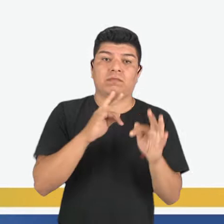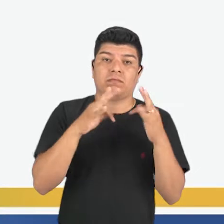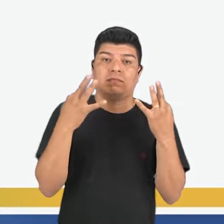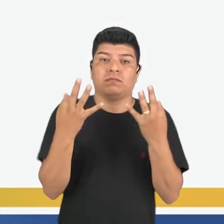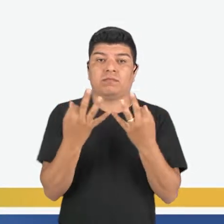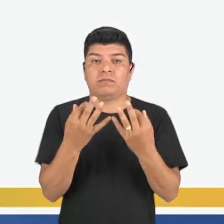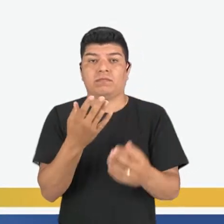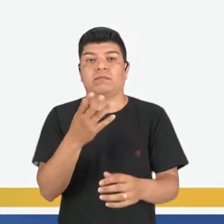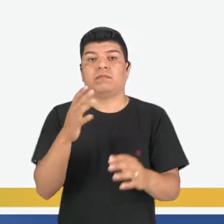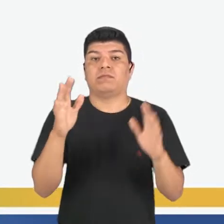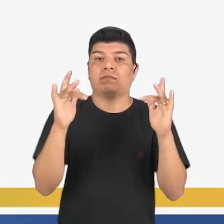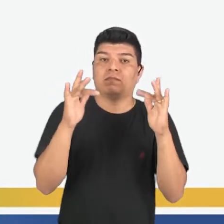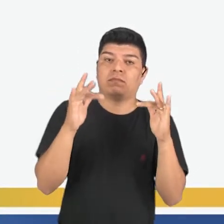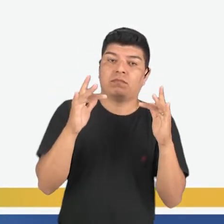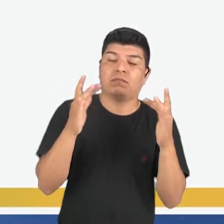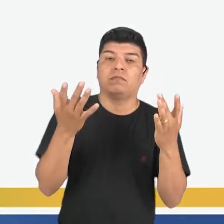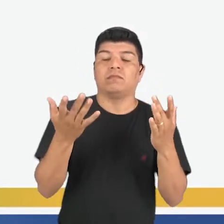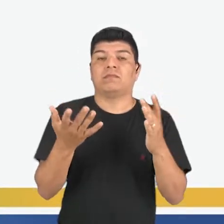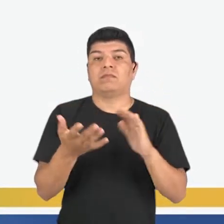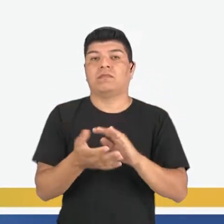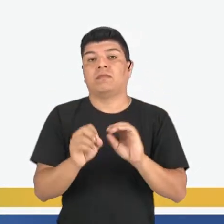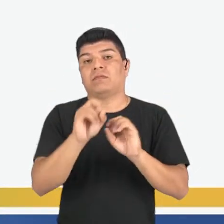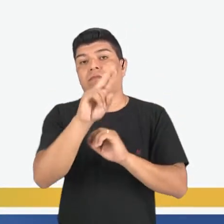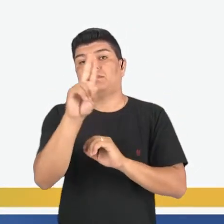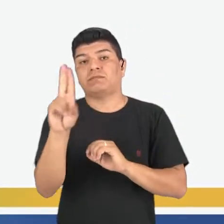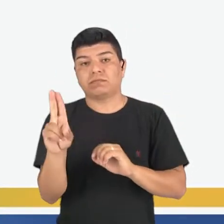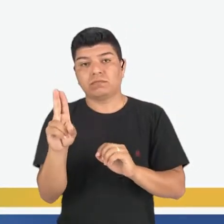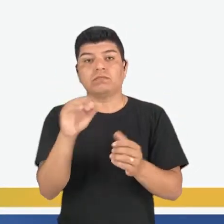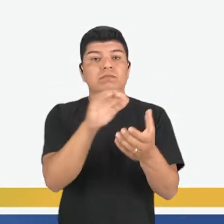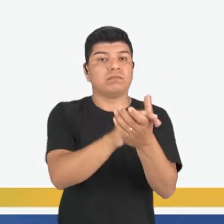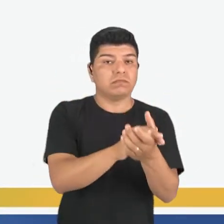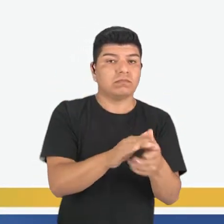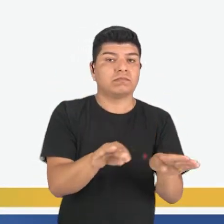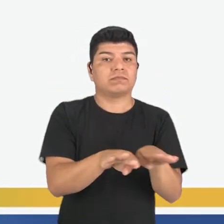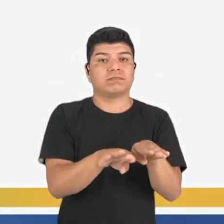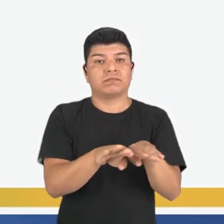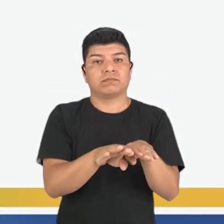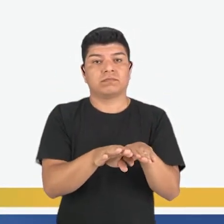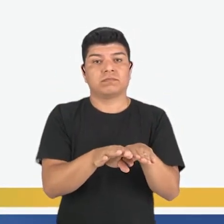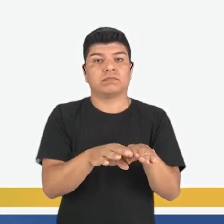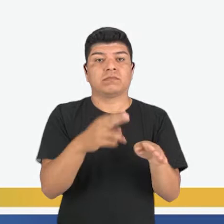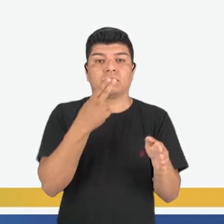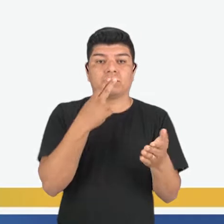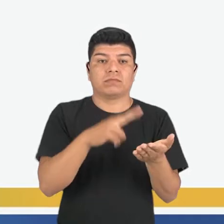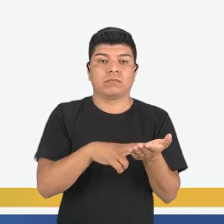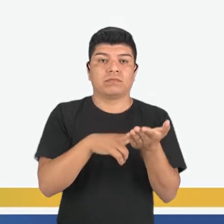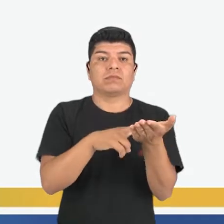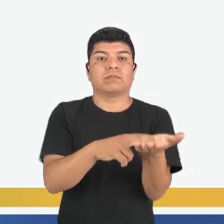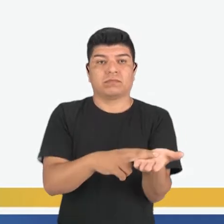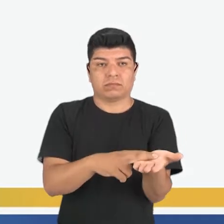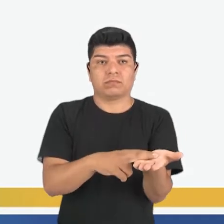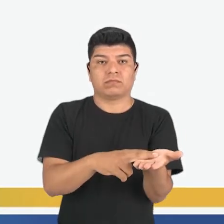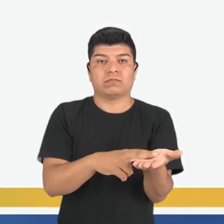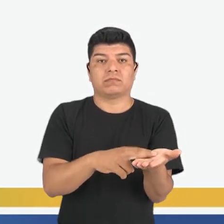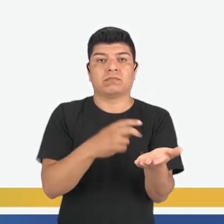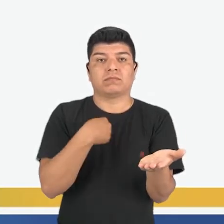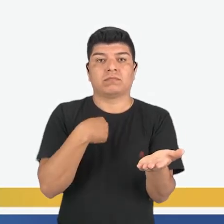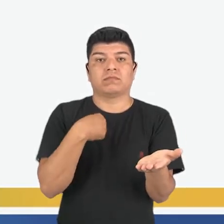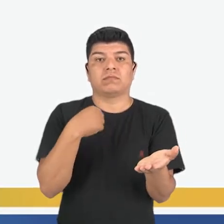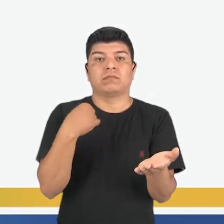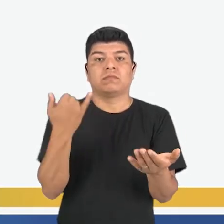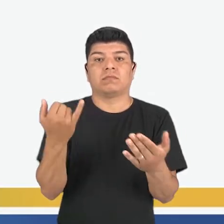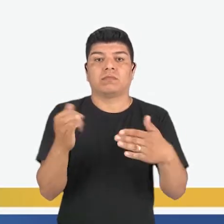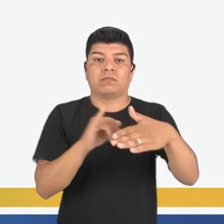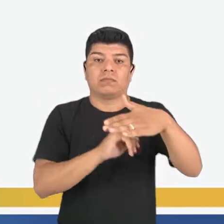parentes, namoradas ou namorados, ou com cônjuges. Tais cartas, por serem mais